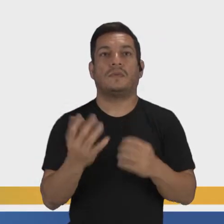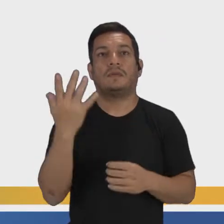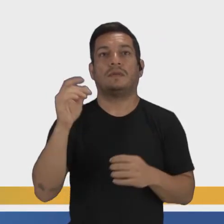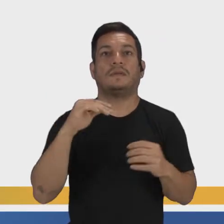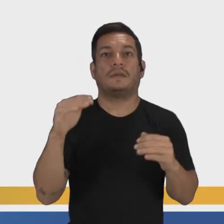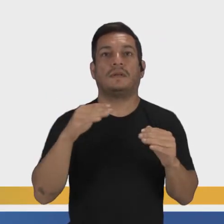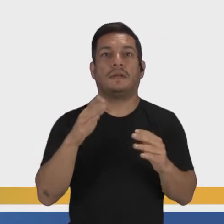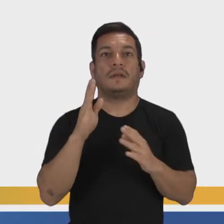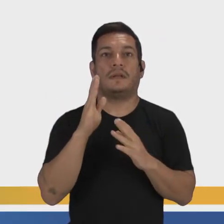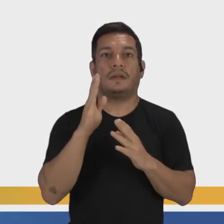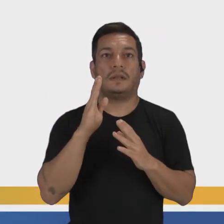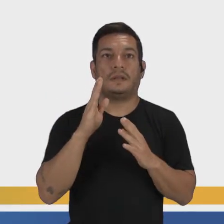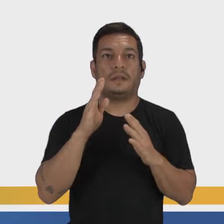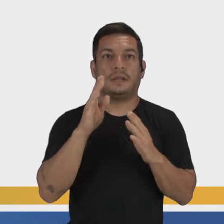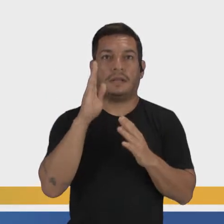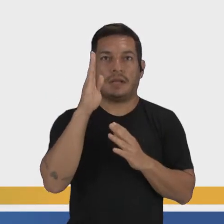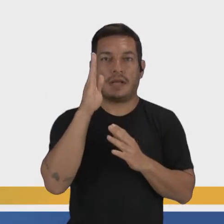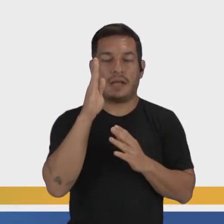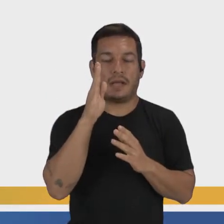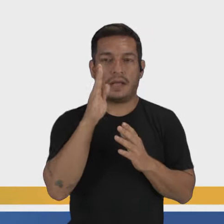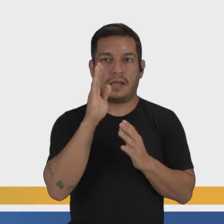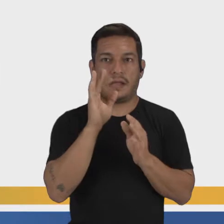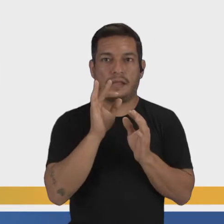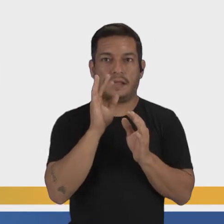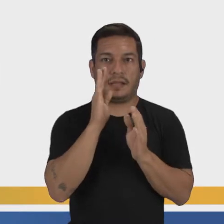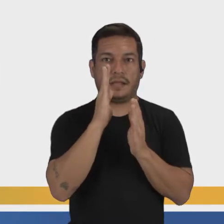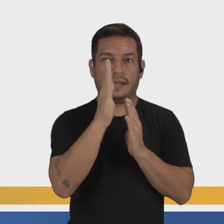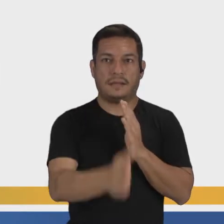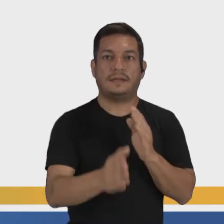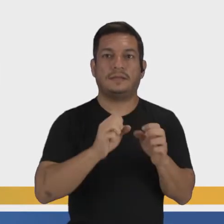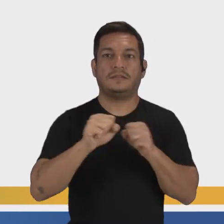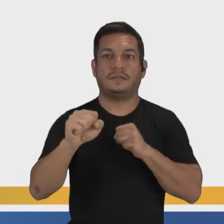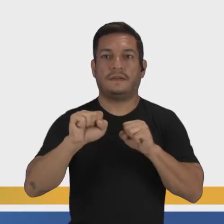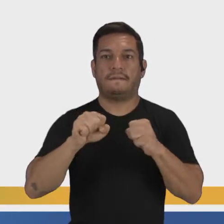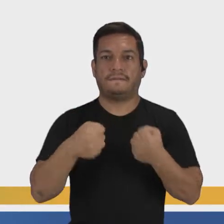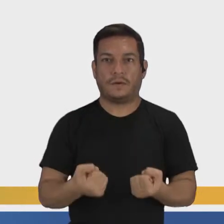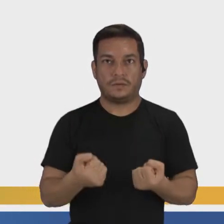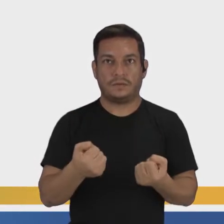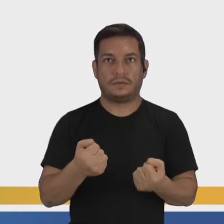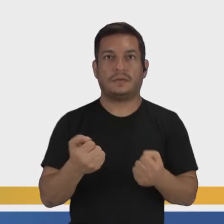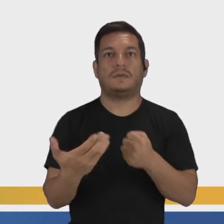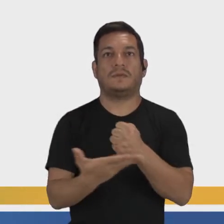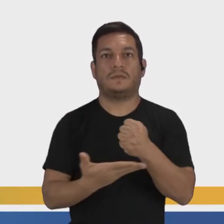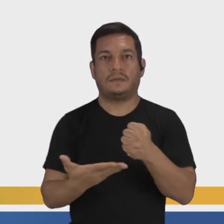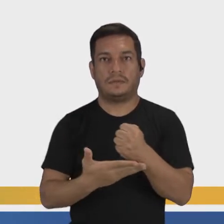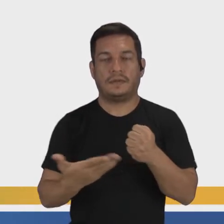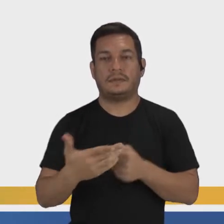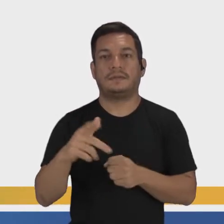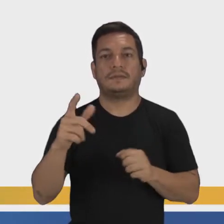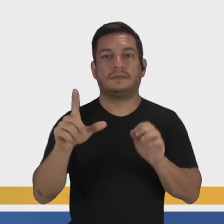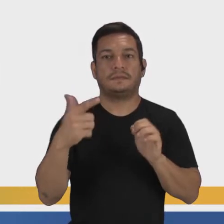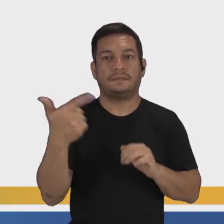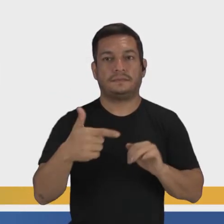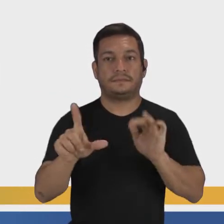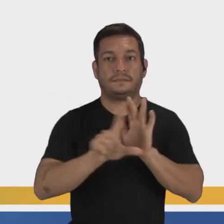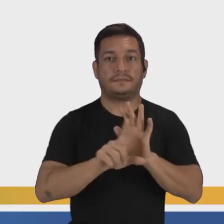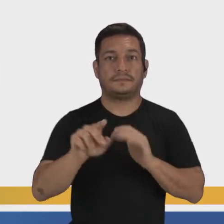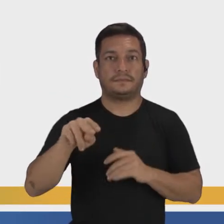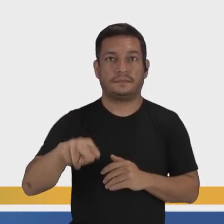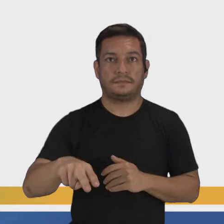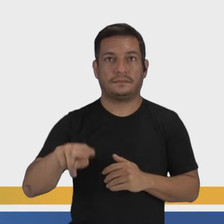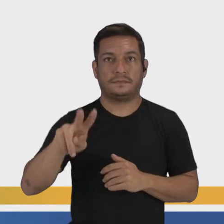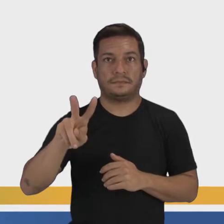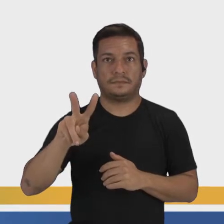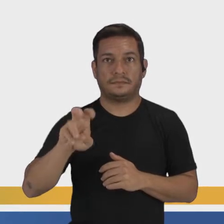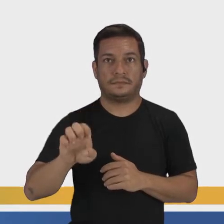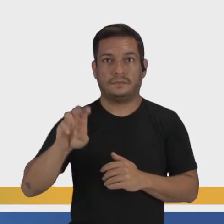direção da linha de ação daquela força. De acordo com a segunda lei de Newton, a força